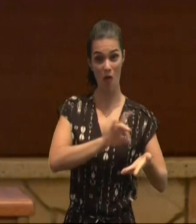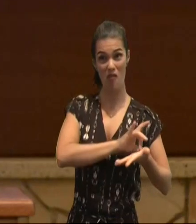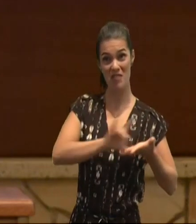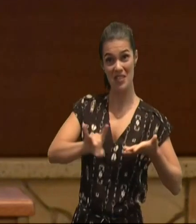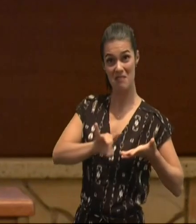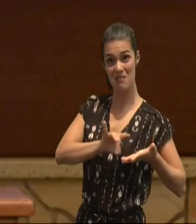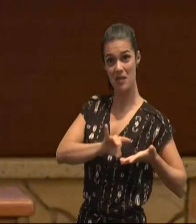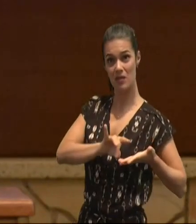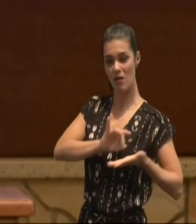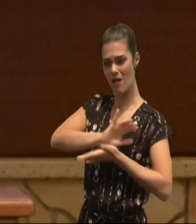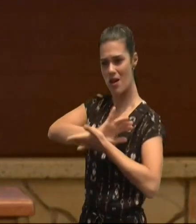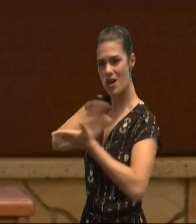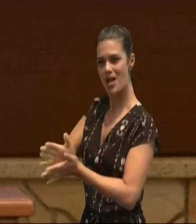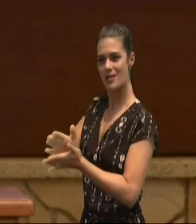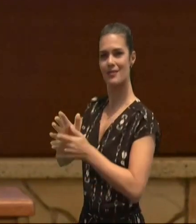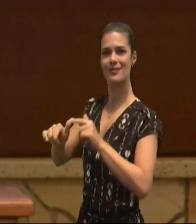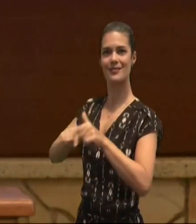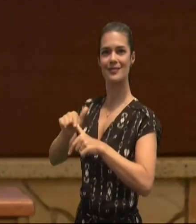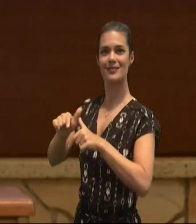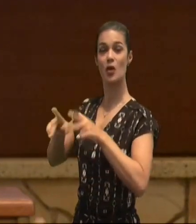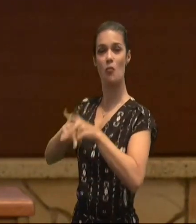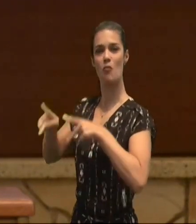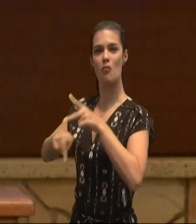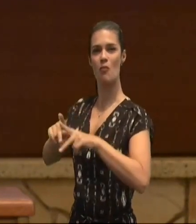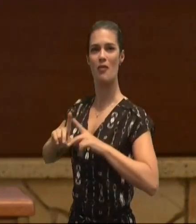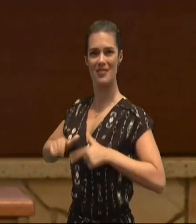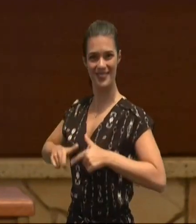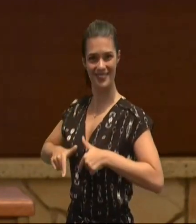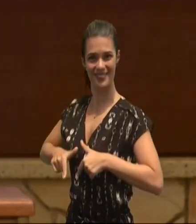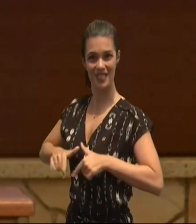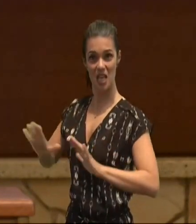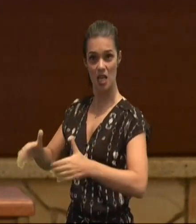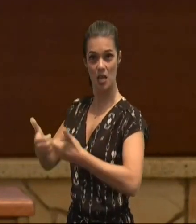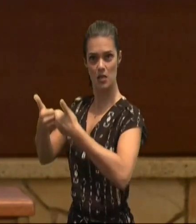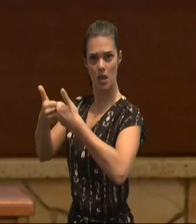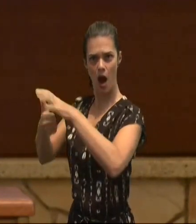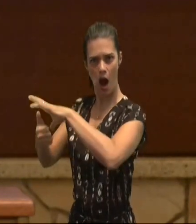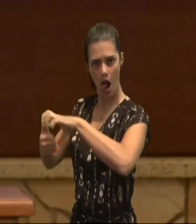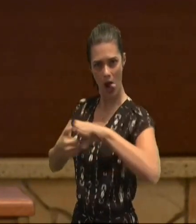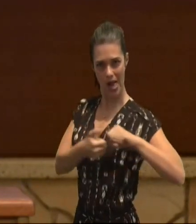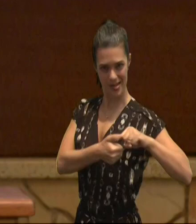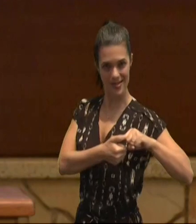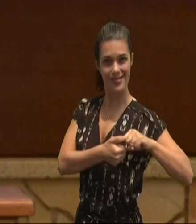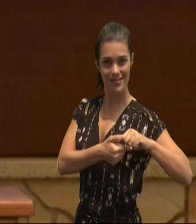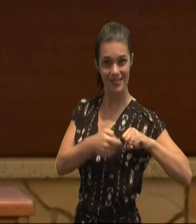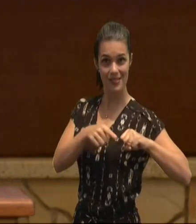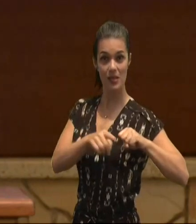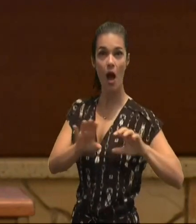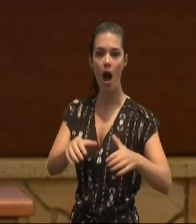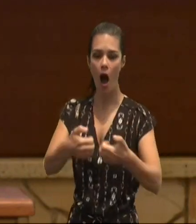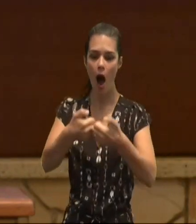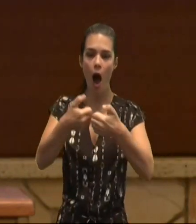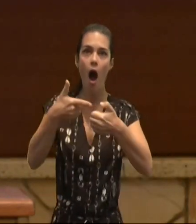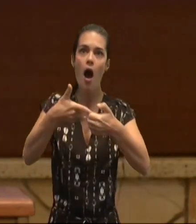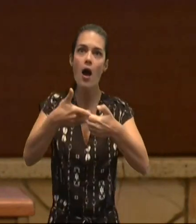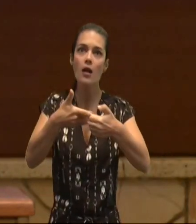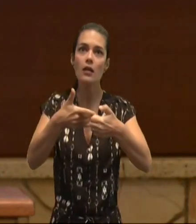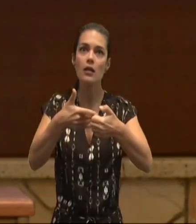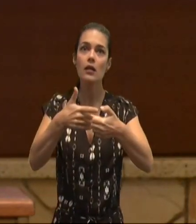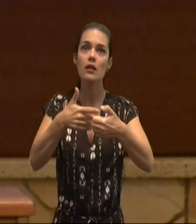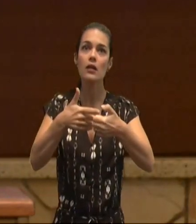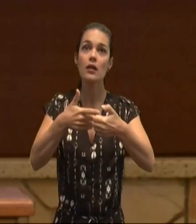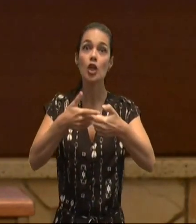o povo e, além disso, eles levam a arca de Deus, a arca da aliança, aquela arca que nós temos conhecimento que